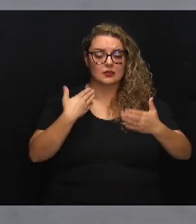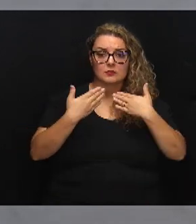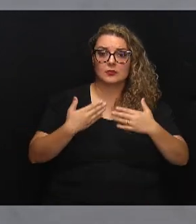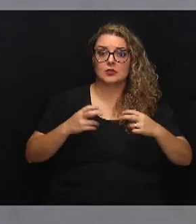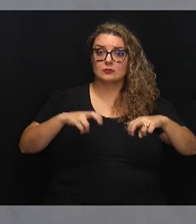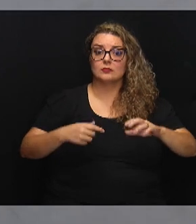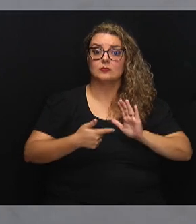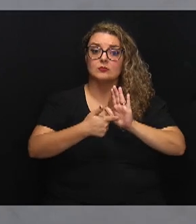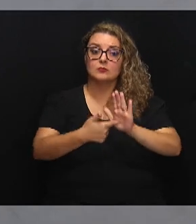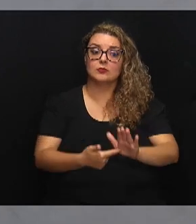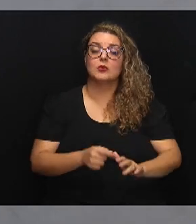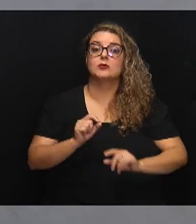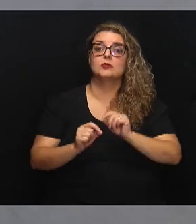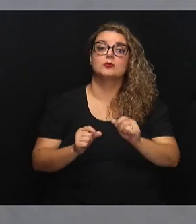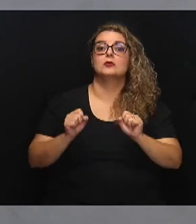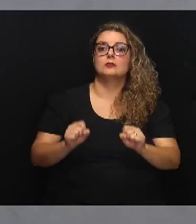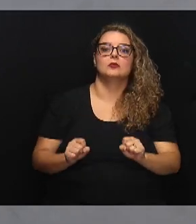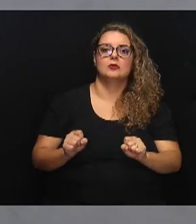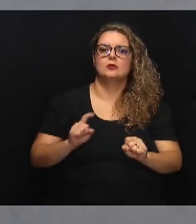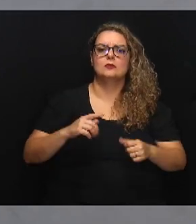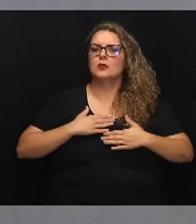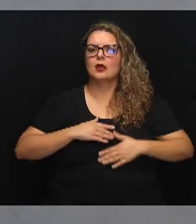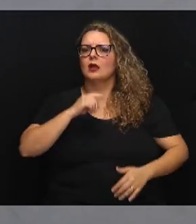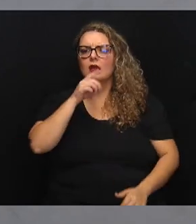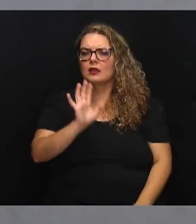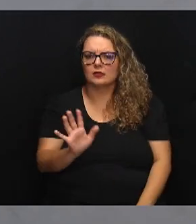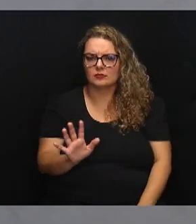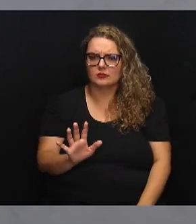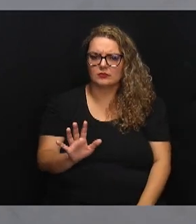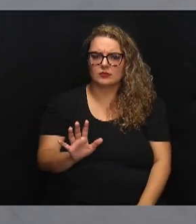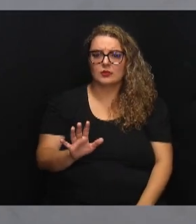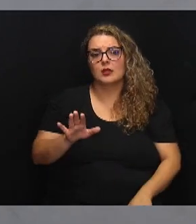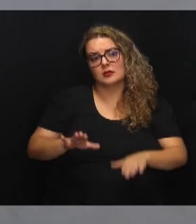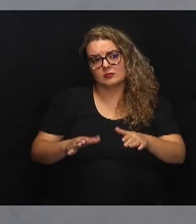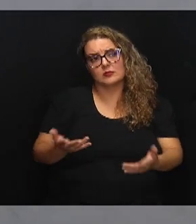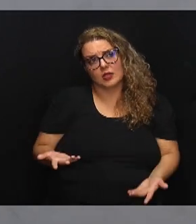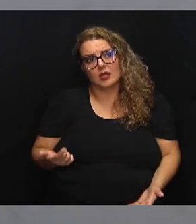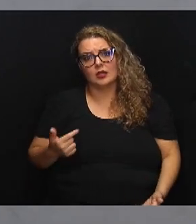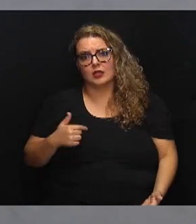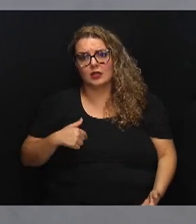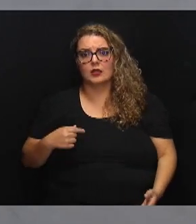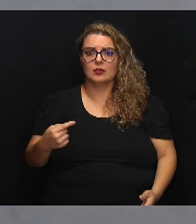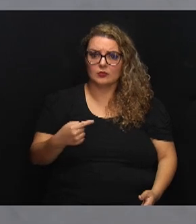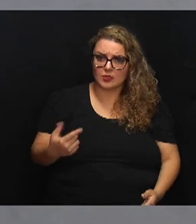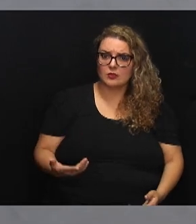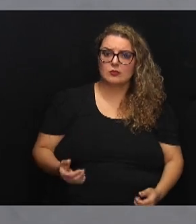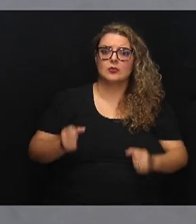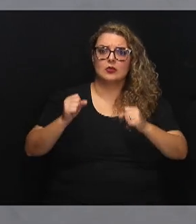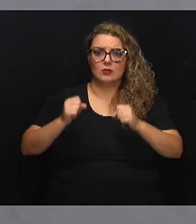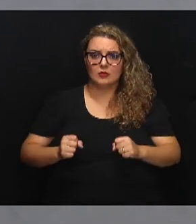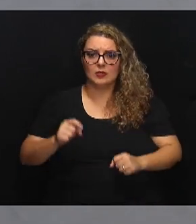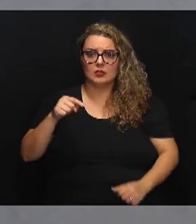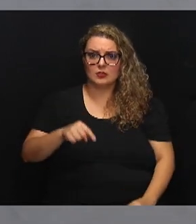o que você pode, não agrade ninguém. Né, aquele momento. Às vezes faz sentido, não, eu me negativem para que eu possa, através desse